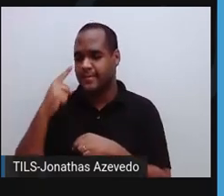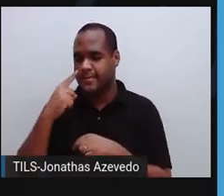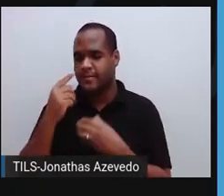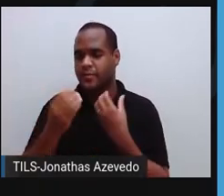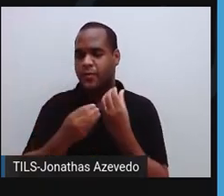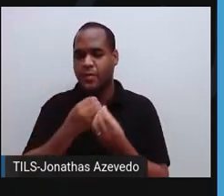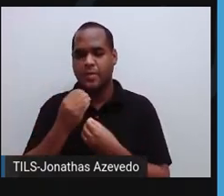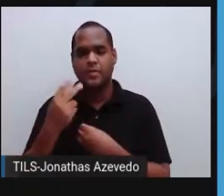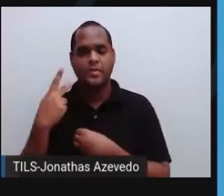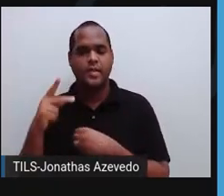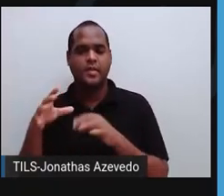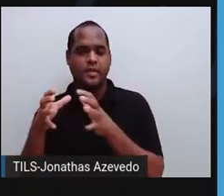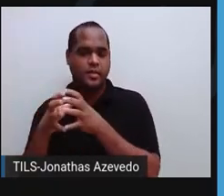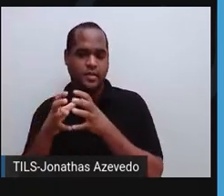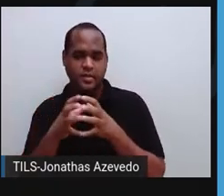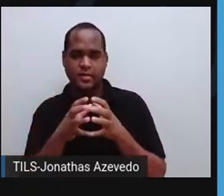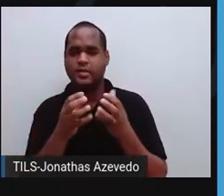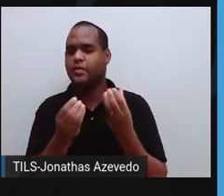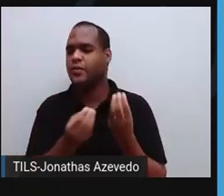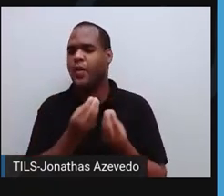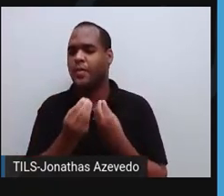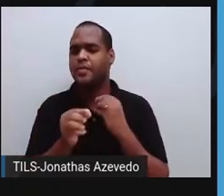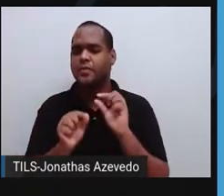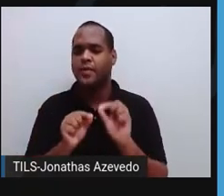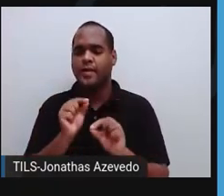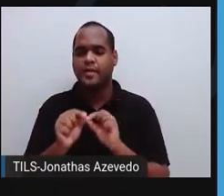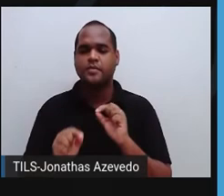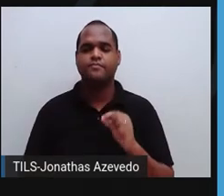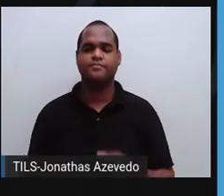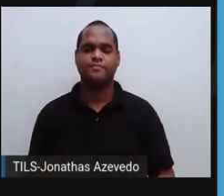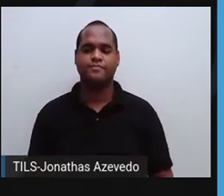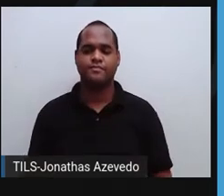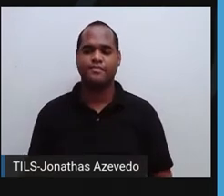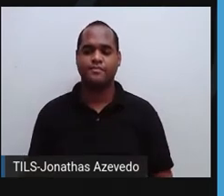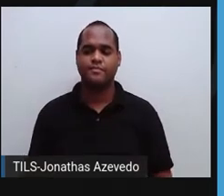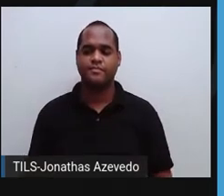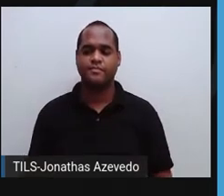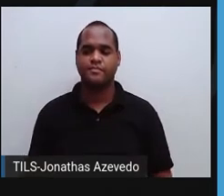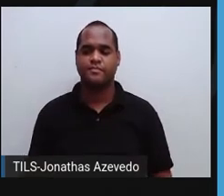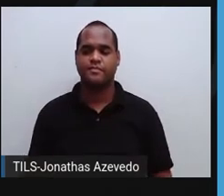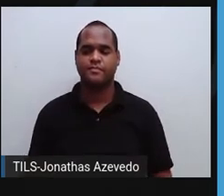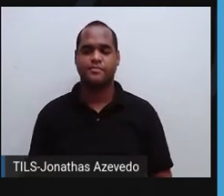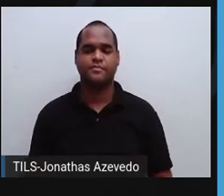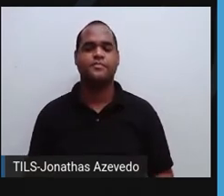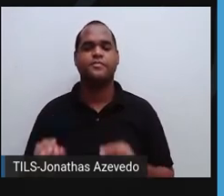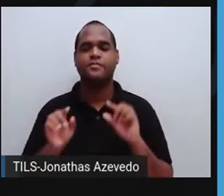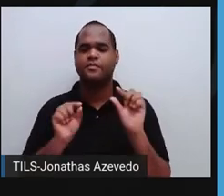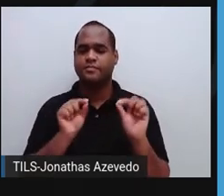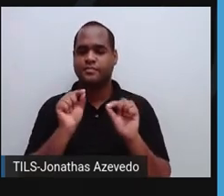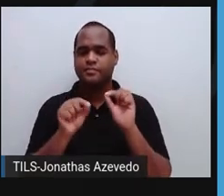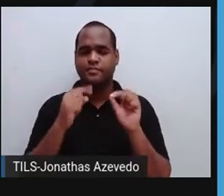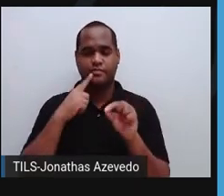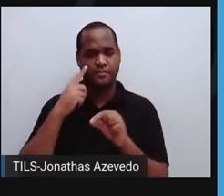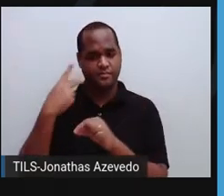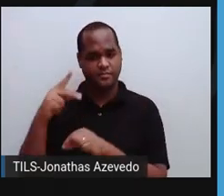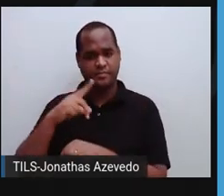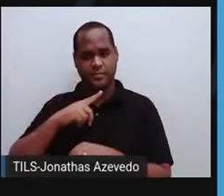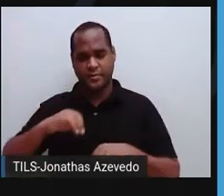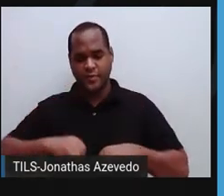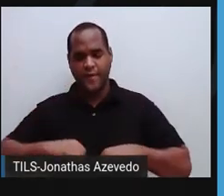natureza, chamados naturalistas, observavam, questionavam, será que os seres não sofrem modificações?